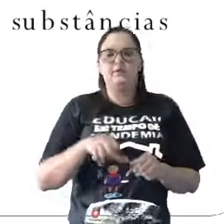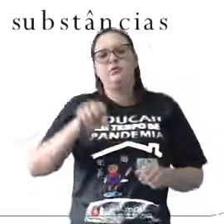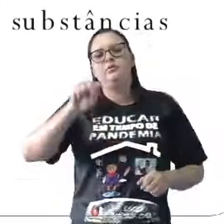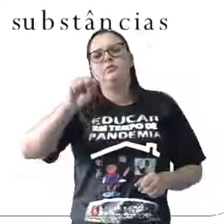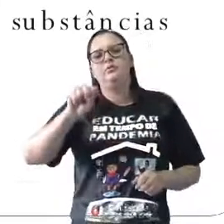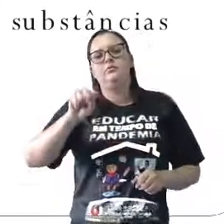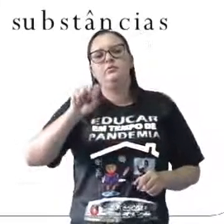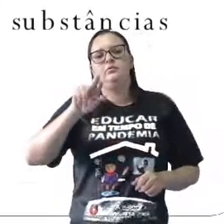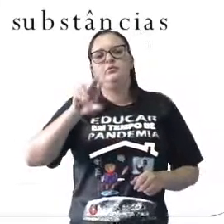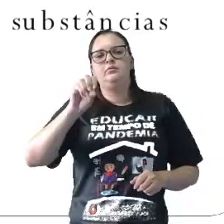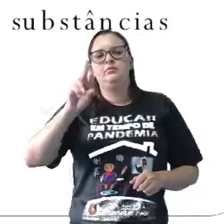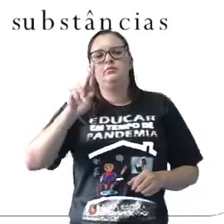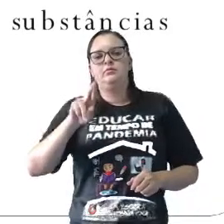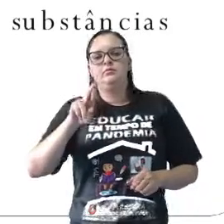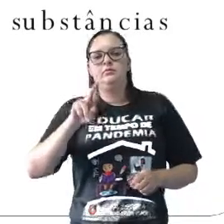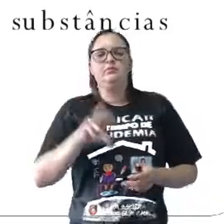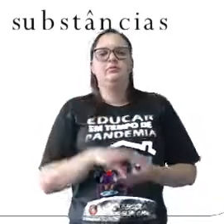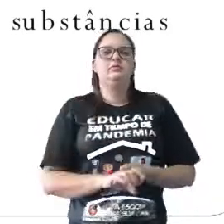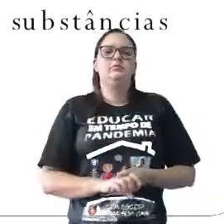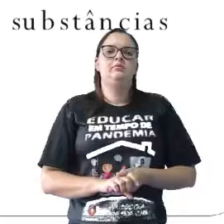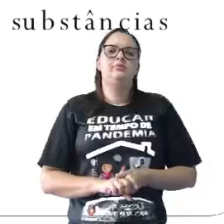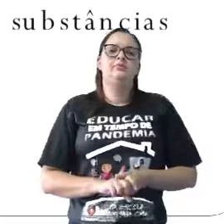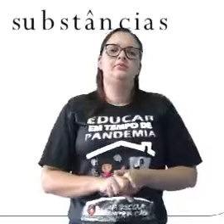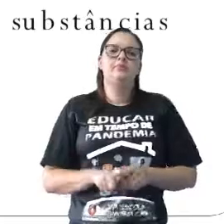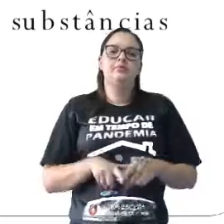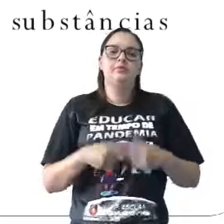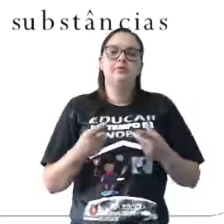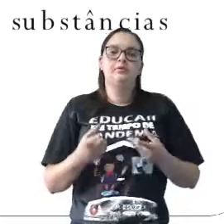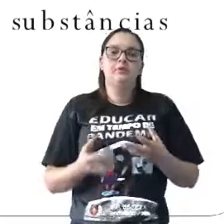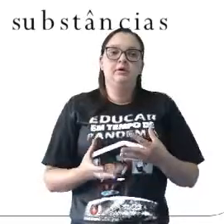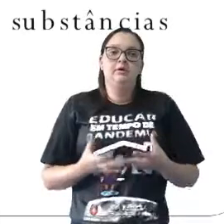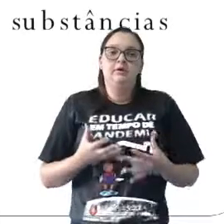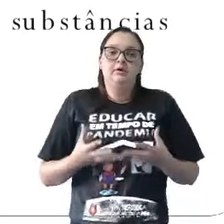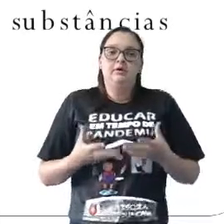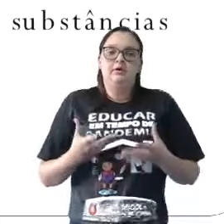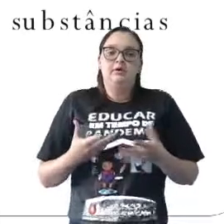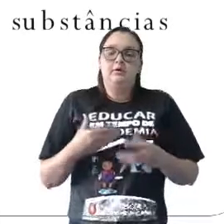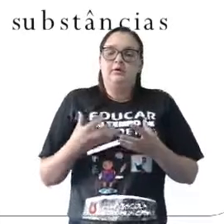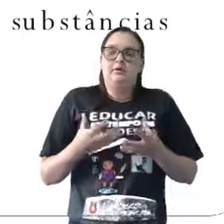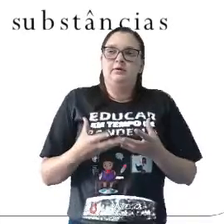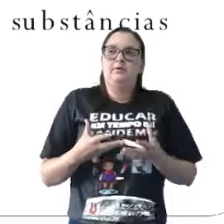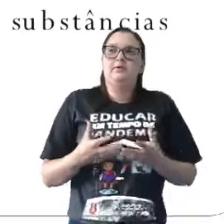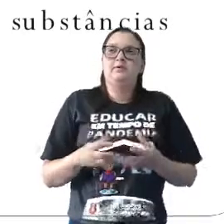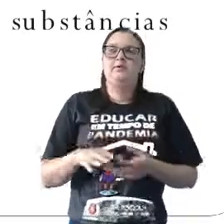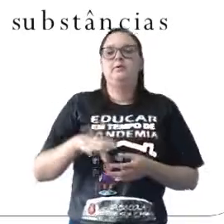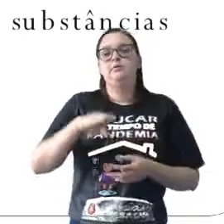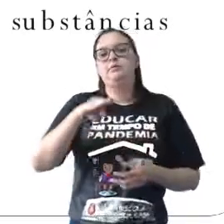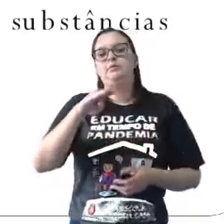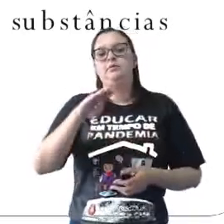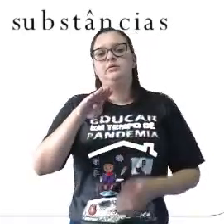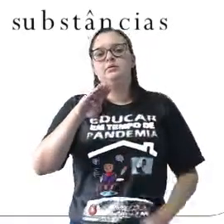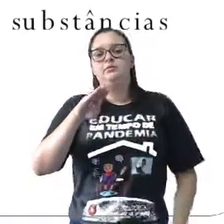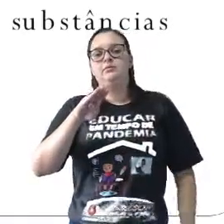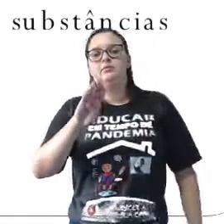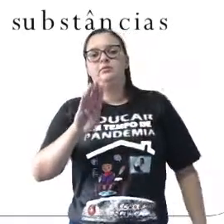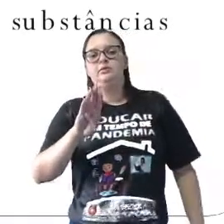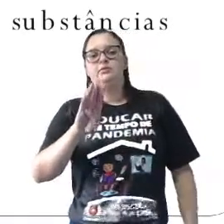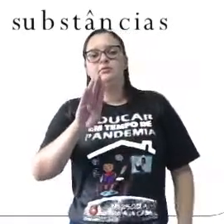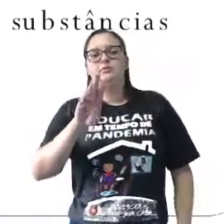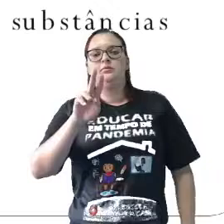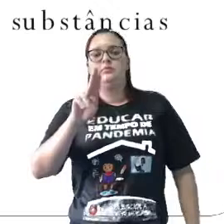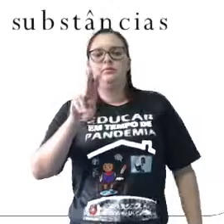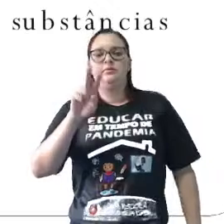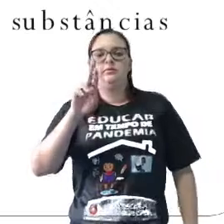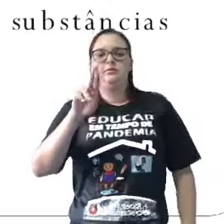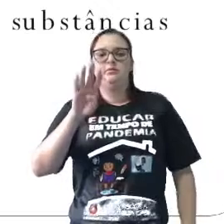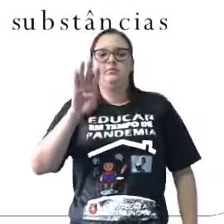puberdade, esse sebo ele é liberado em excesso. E isso é o que vai ocasionar as espinhas, os